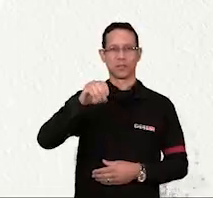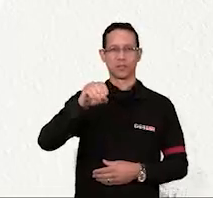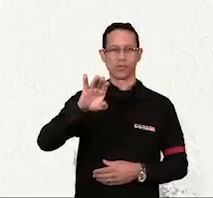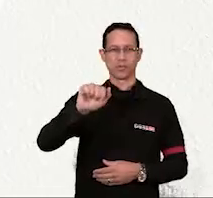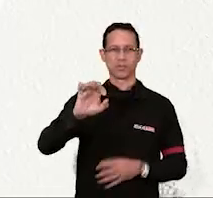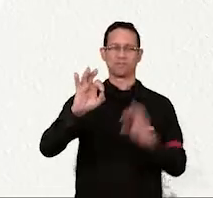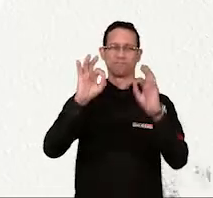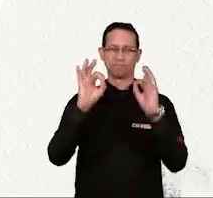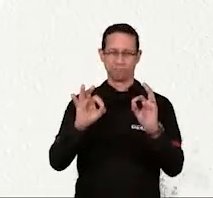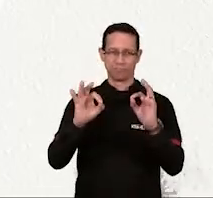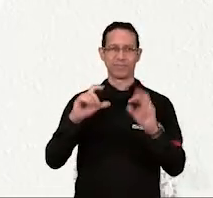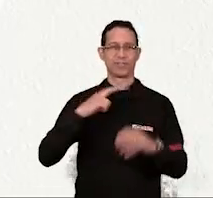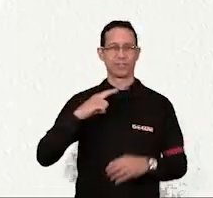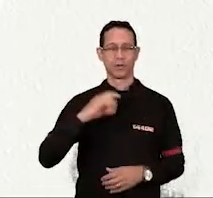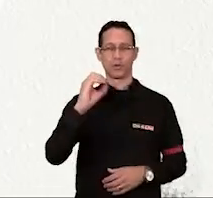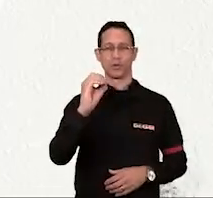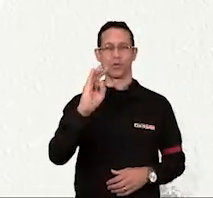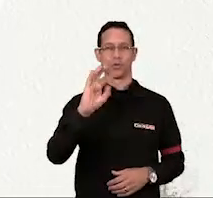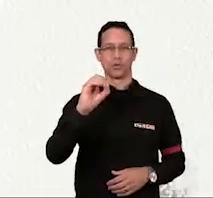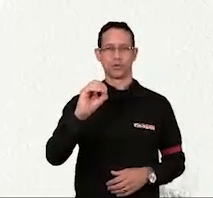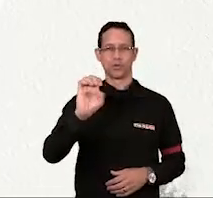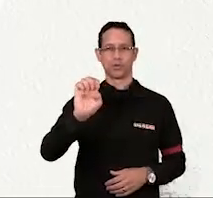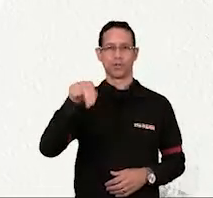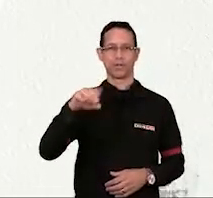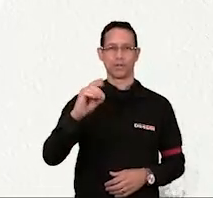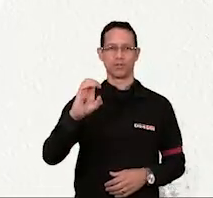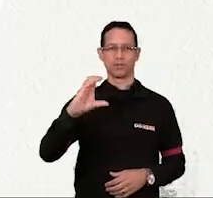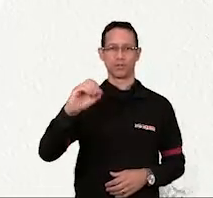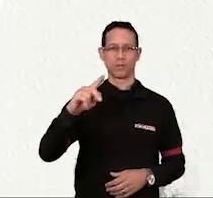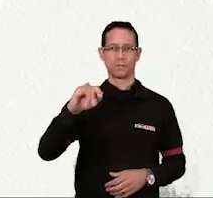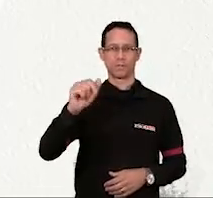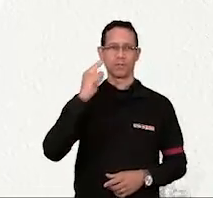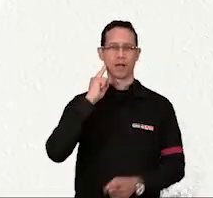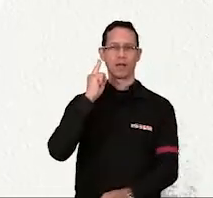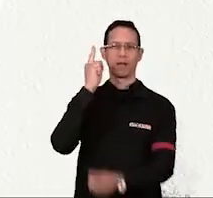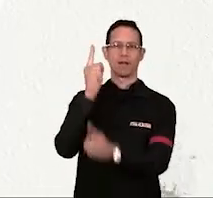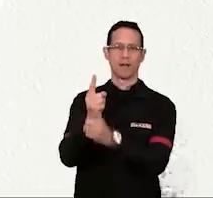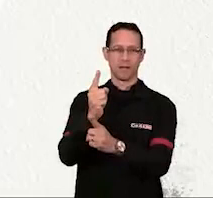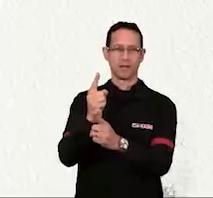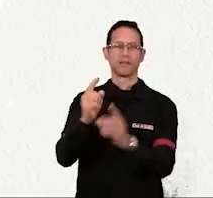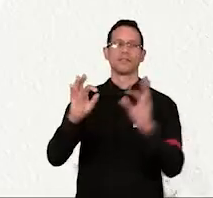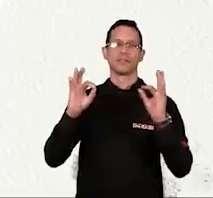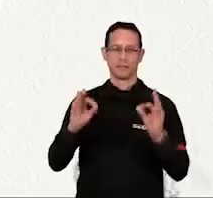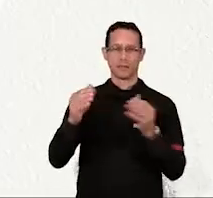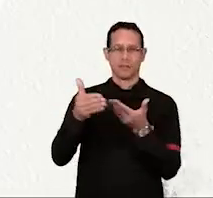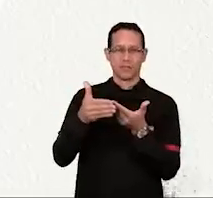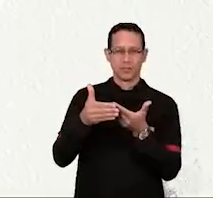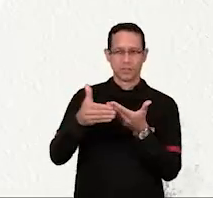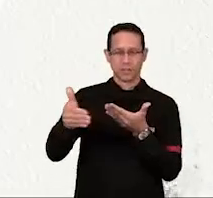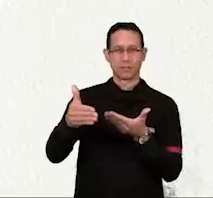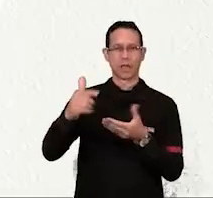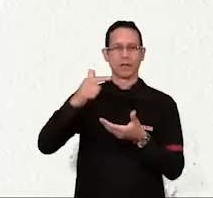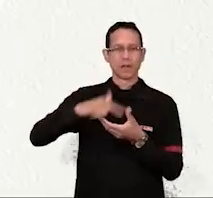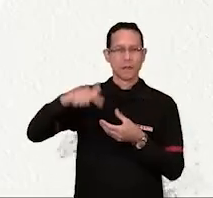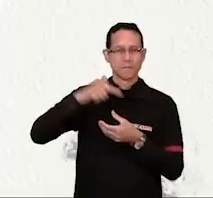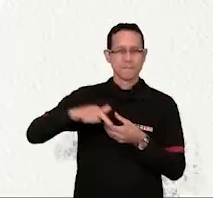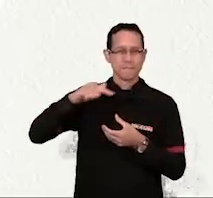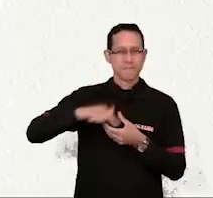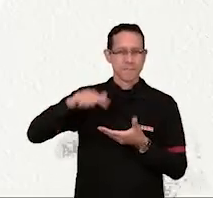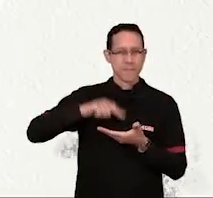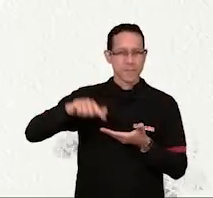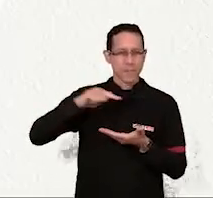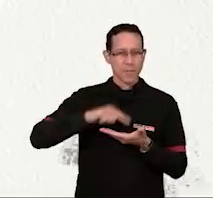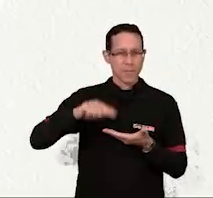com certeza, a otoendoscopia vai solucionar, ou pelo menos iniciar, né, com uma limpeza para que a gente